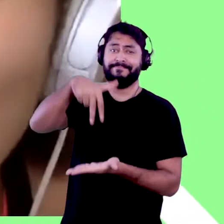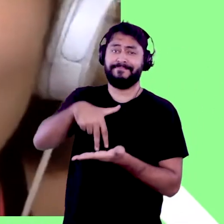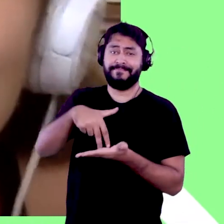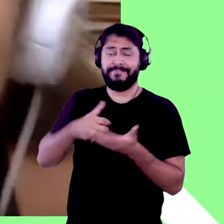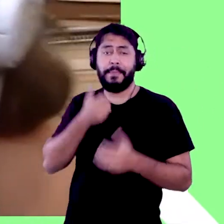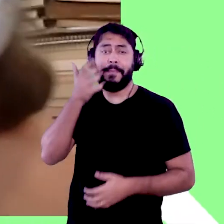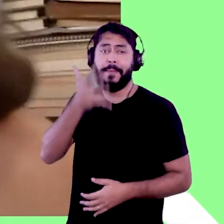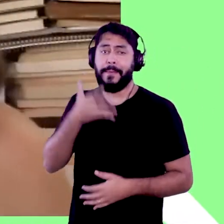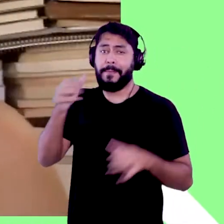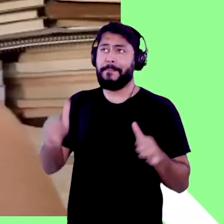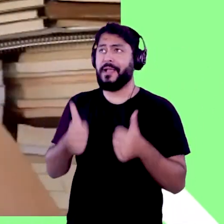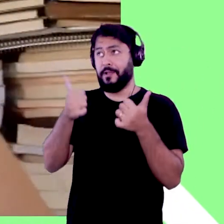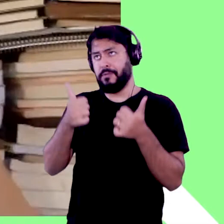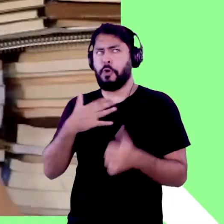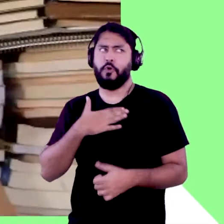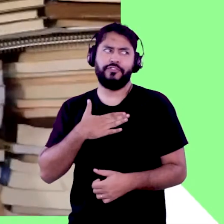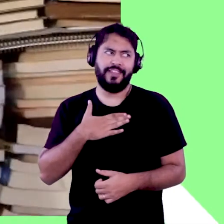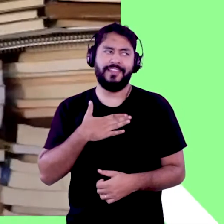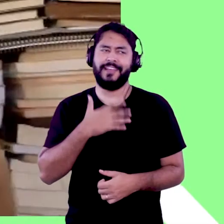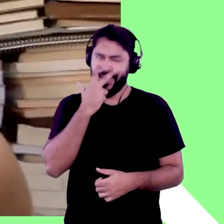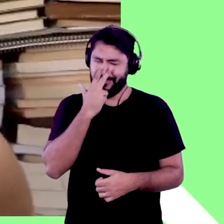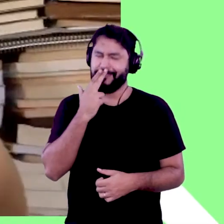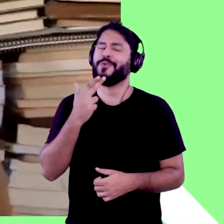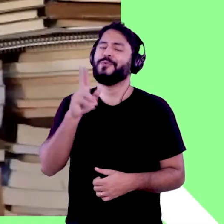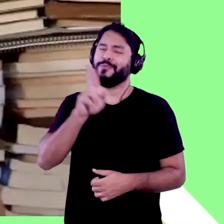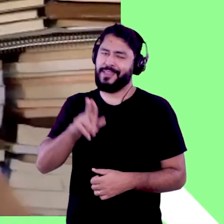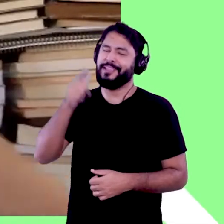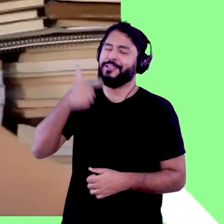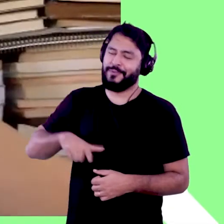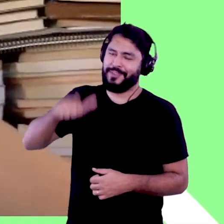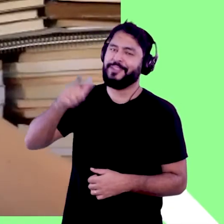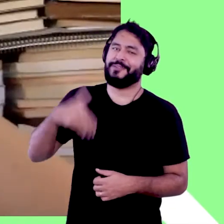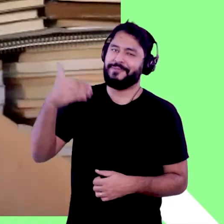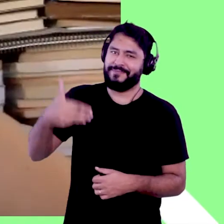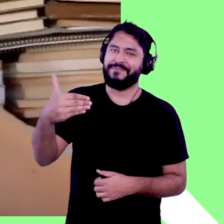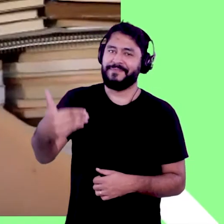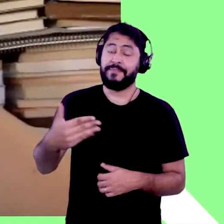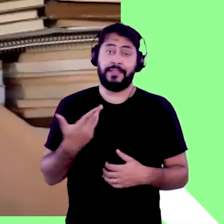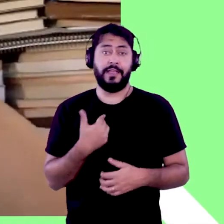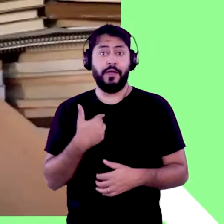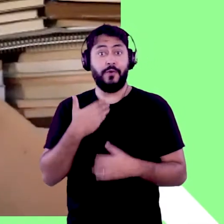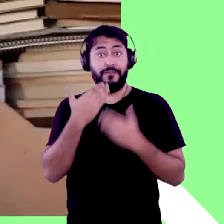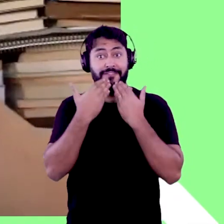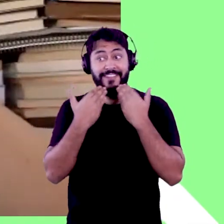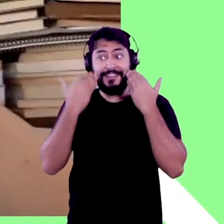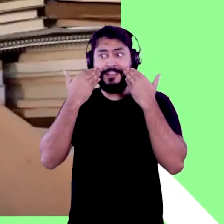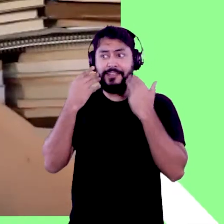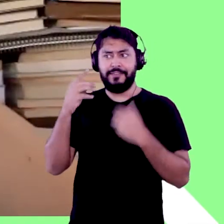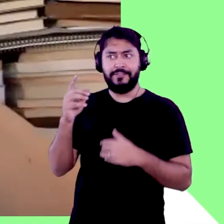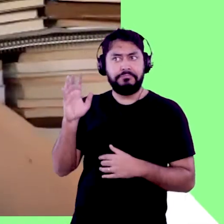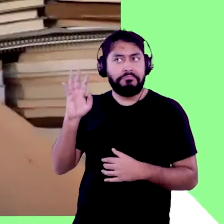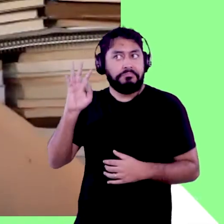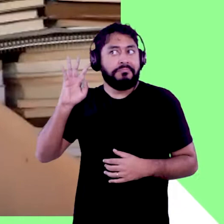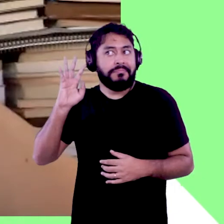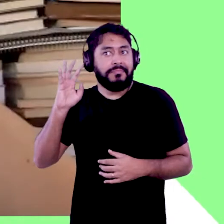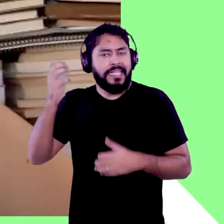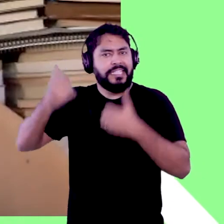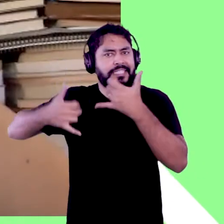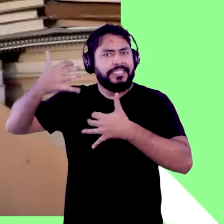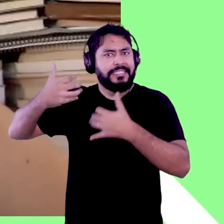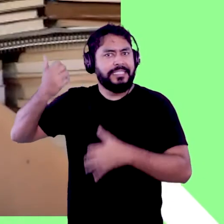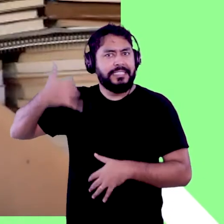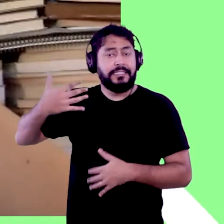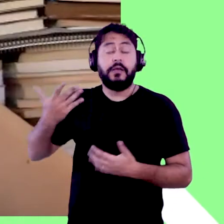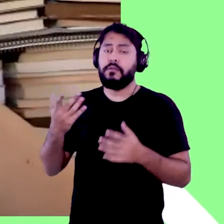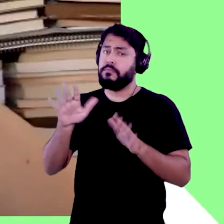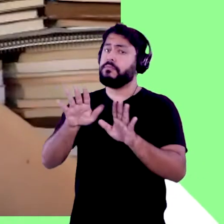que vou usar mais vezes. E fiquei muito feliz de ouvir a descrição. Cláudio, também